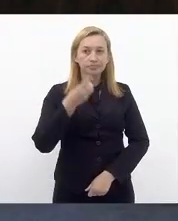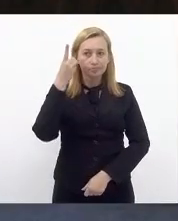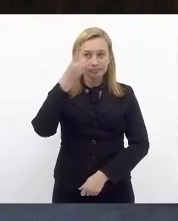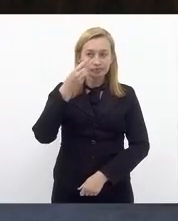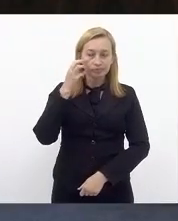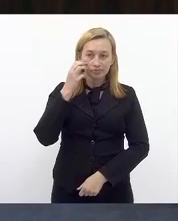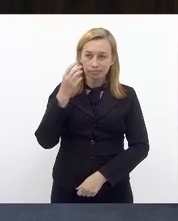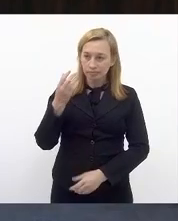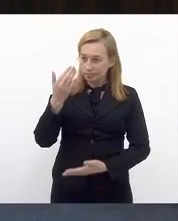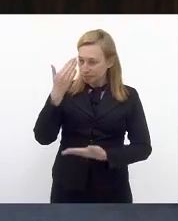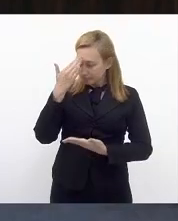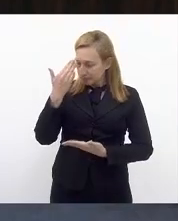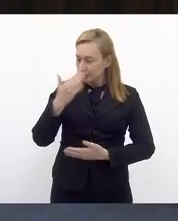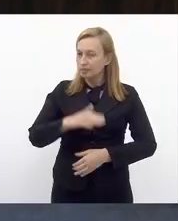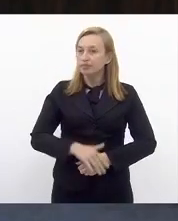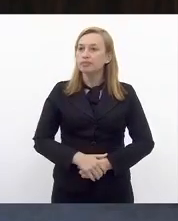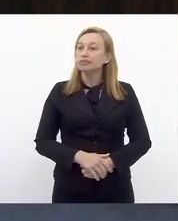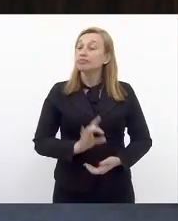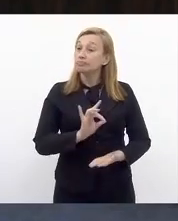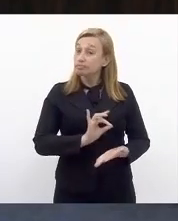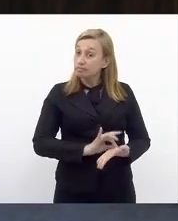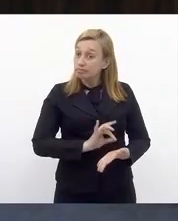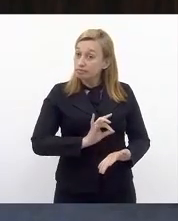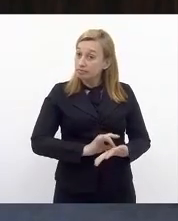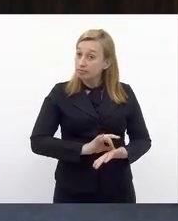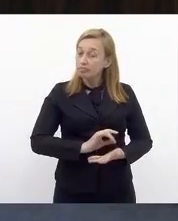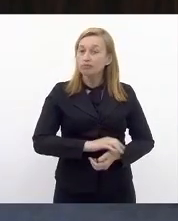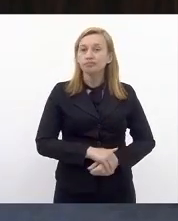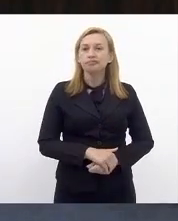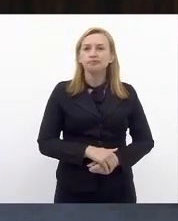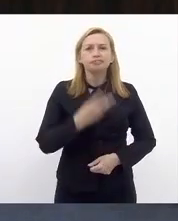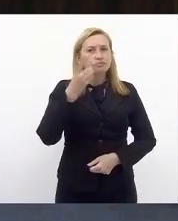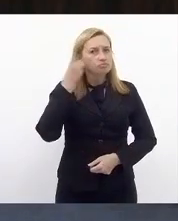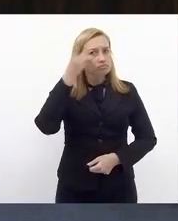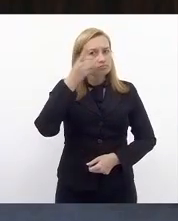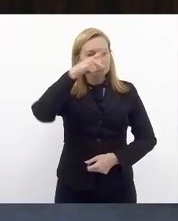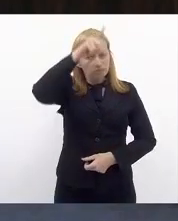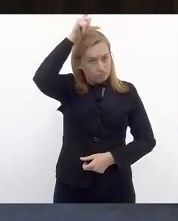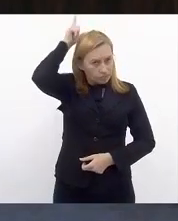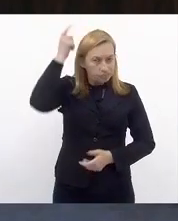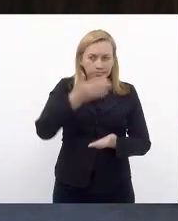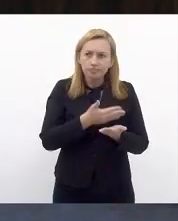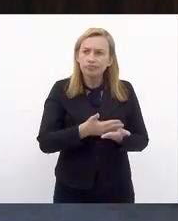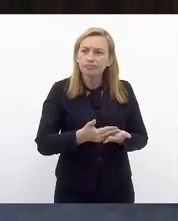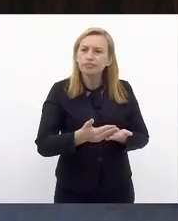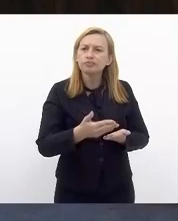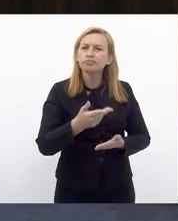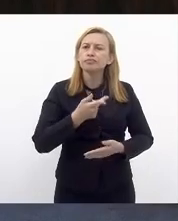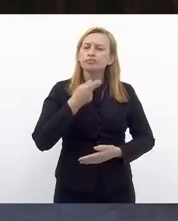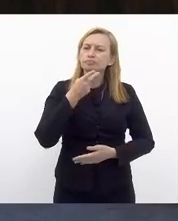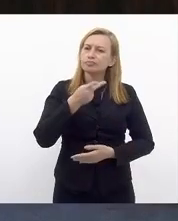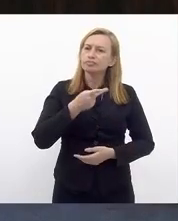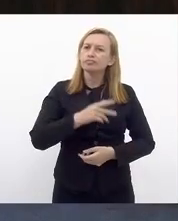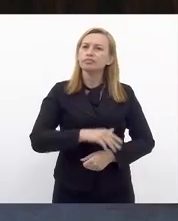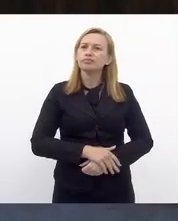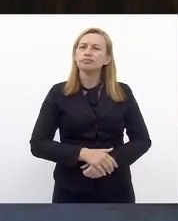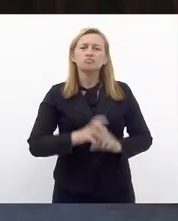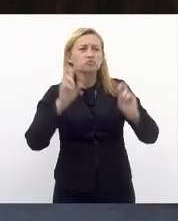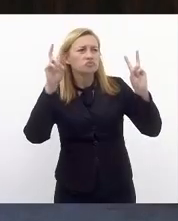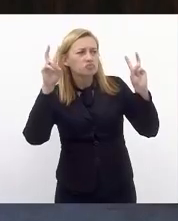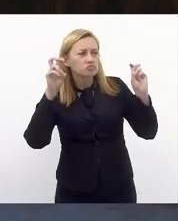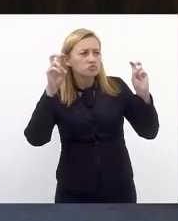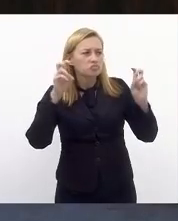Sodexo a gentileza na verdade é quando o deputado nos Paulo iniciou a fala dele falando da questão